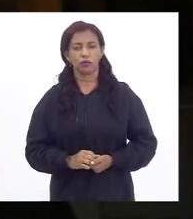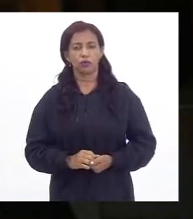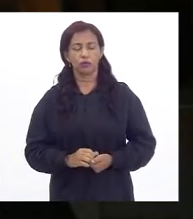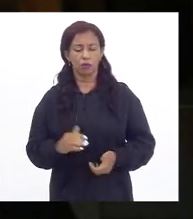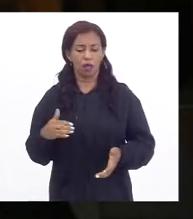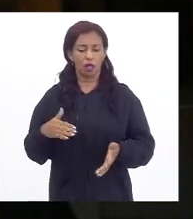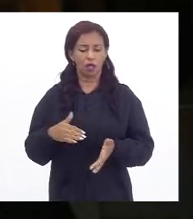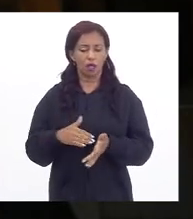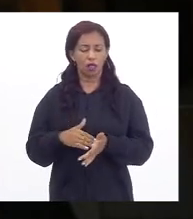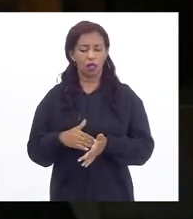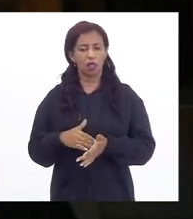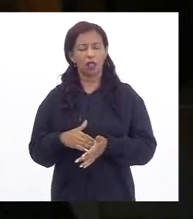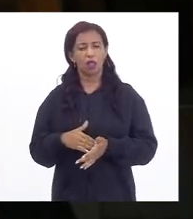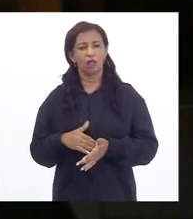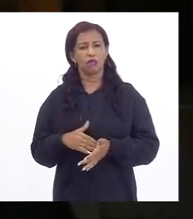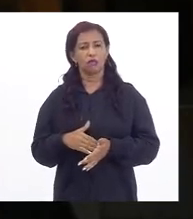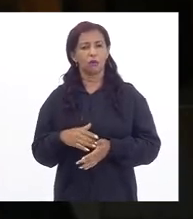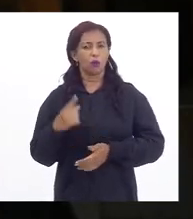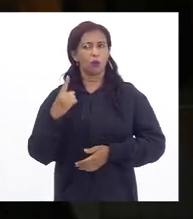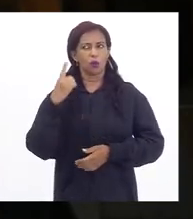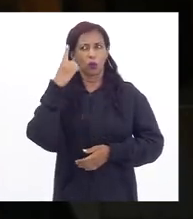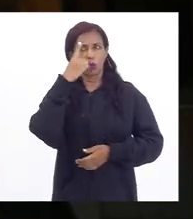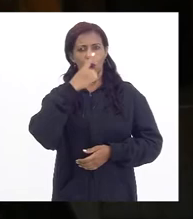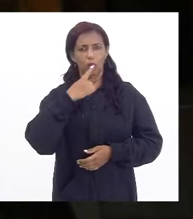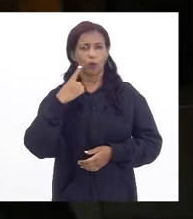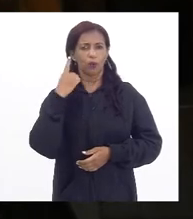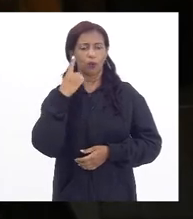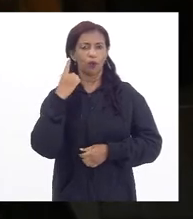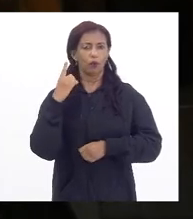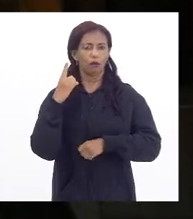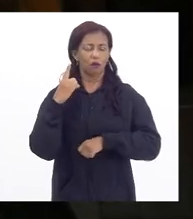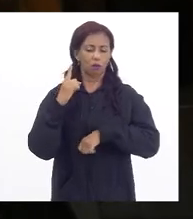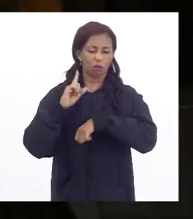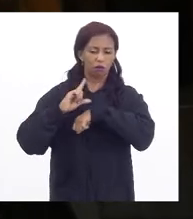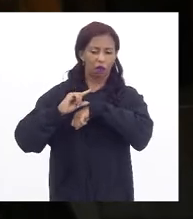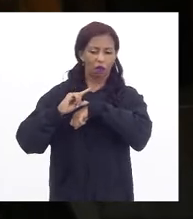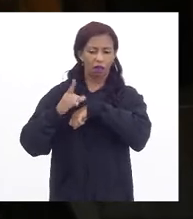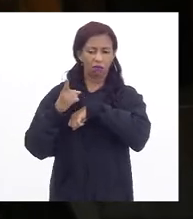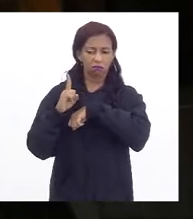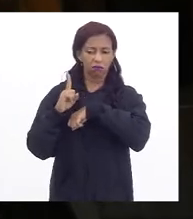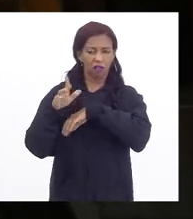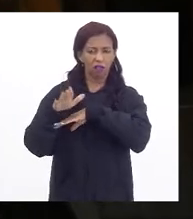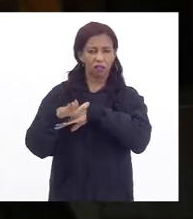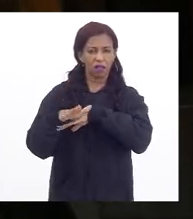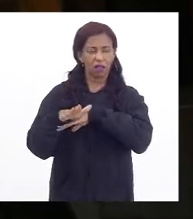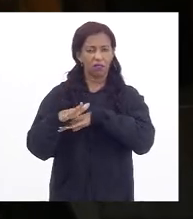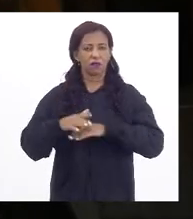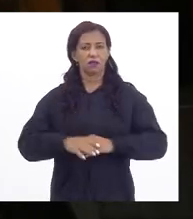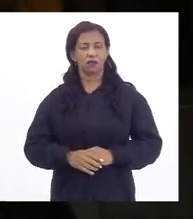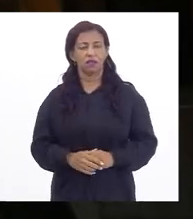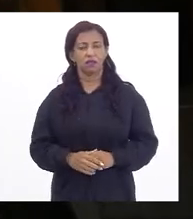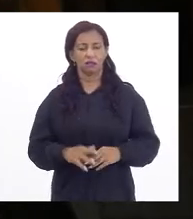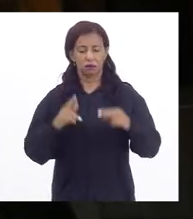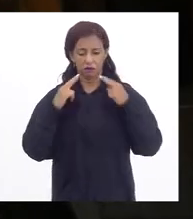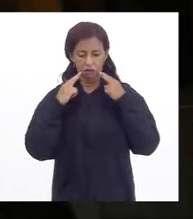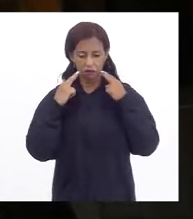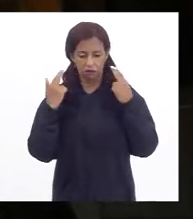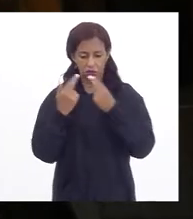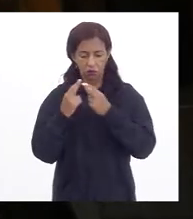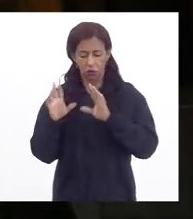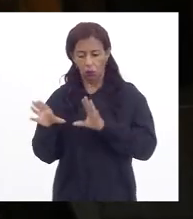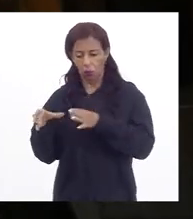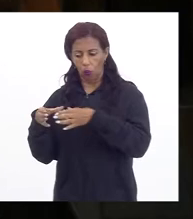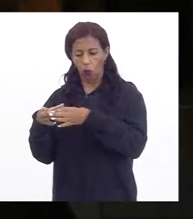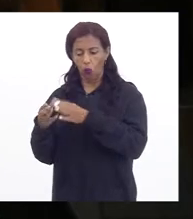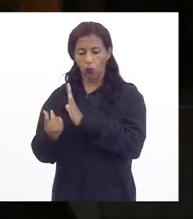até praticamente 1 hora da tarde, desde as 10 horas, se reuniram as comissões